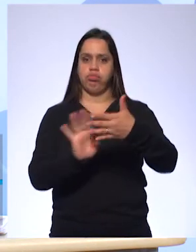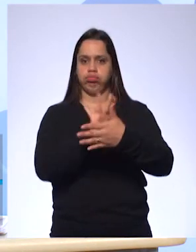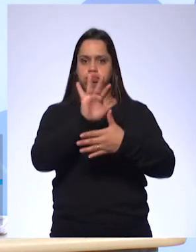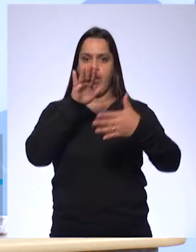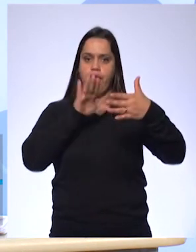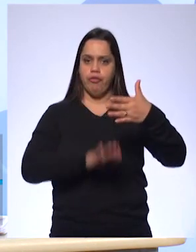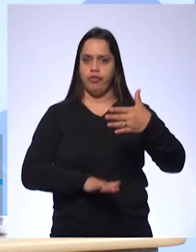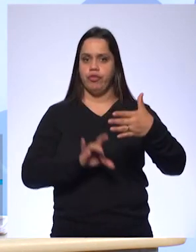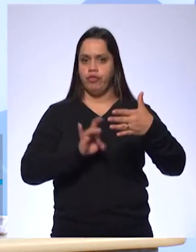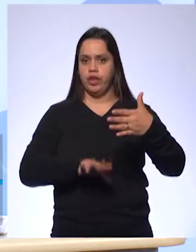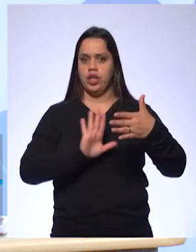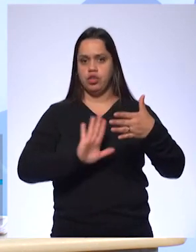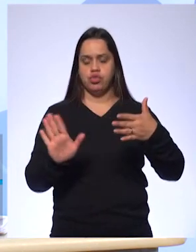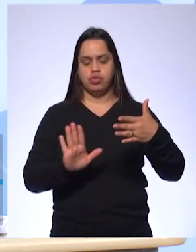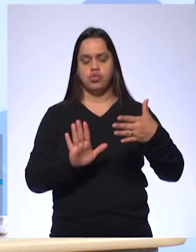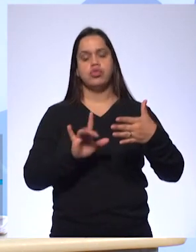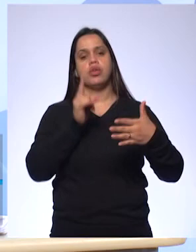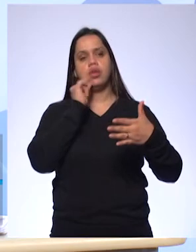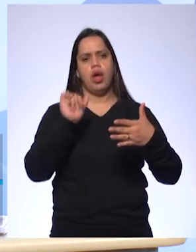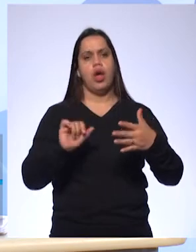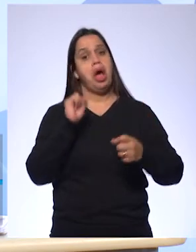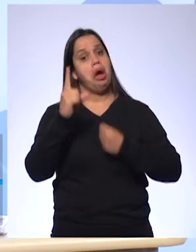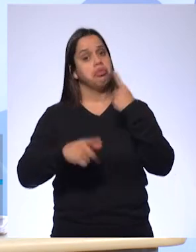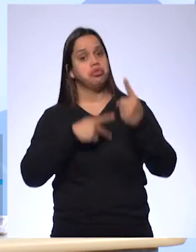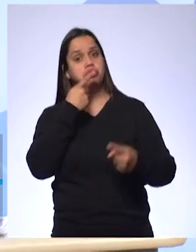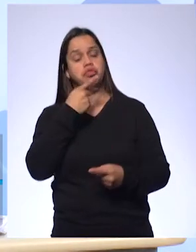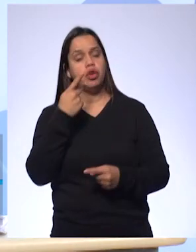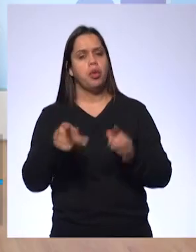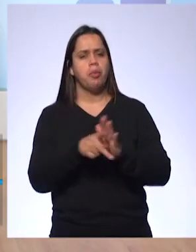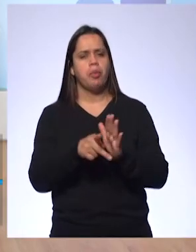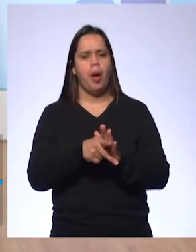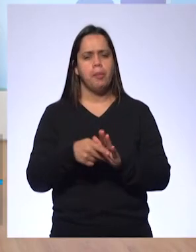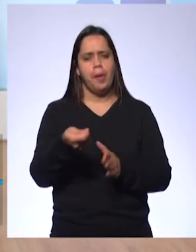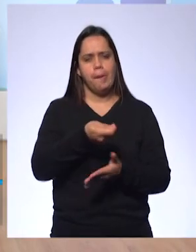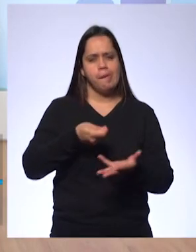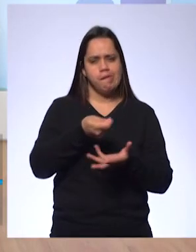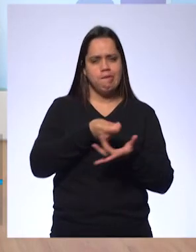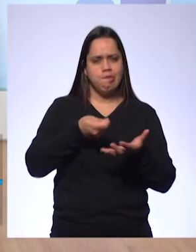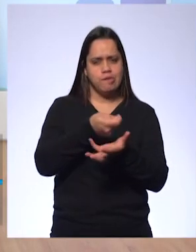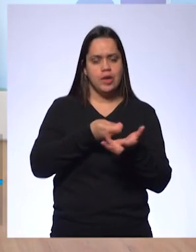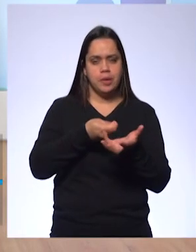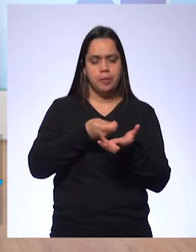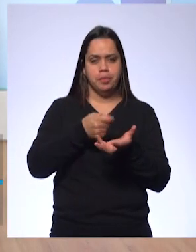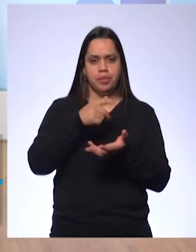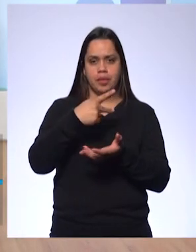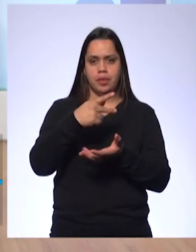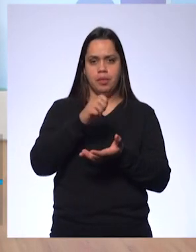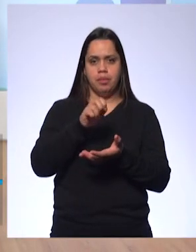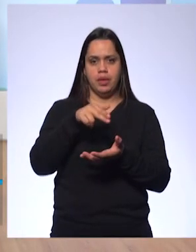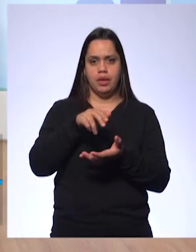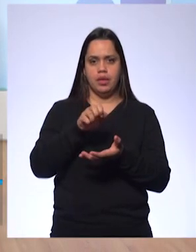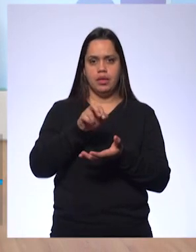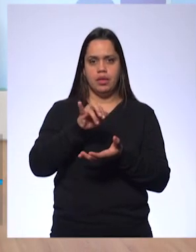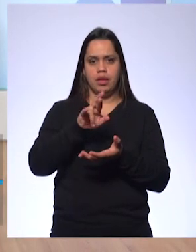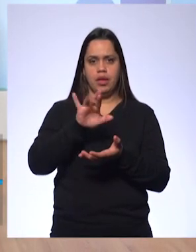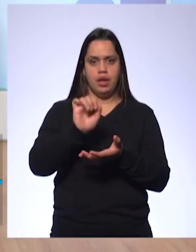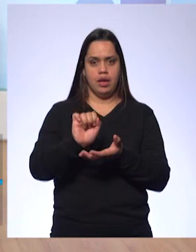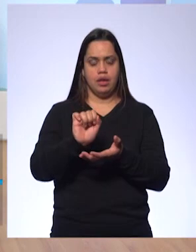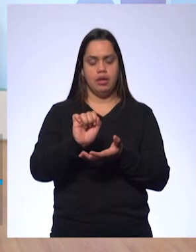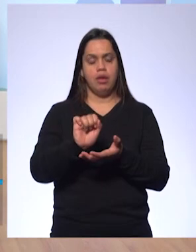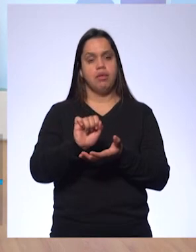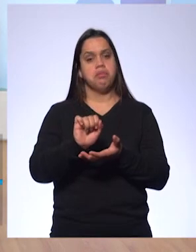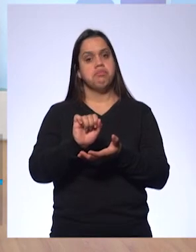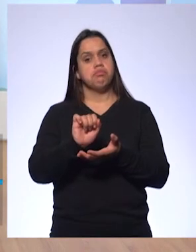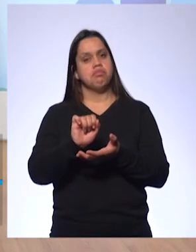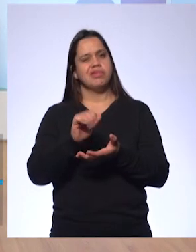Aí alguns acham que com peneira dá para fazer. Eu Alguns acho que colocaram aqui peneira, depende da enfim. peneira, não sei que peneira que estão falando, né? Né? Pode